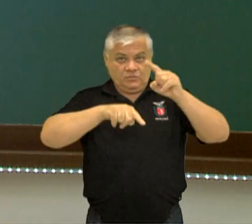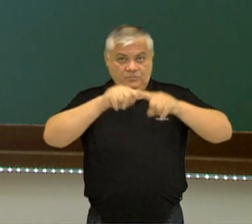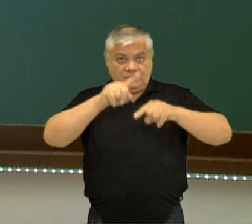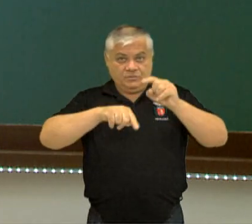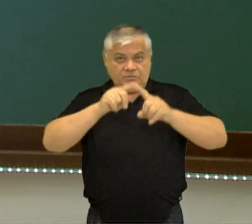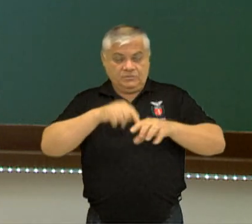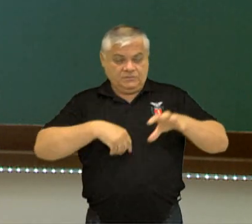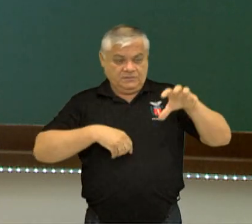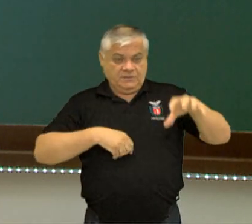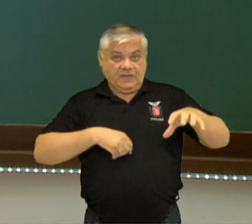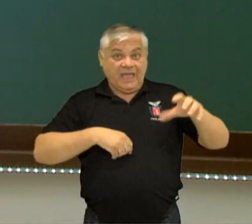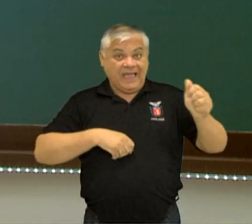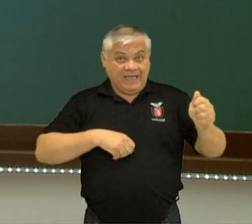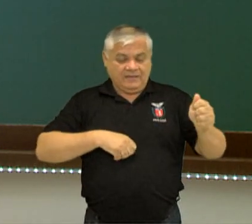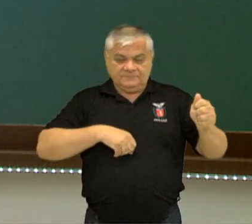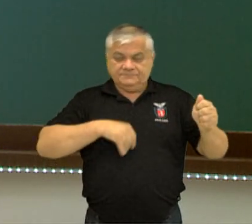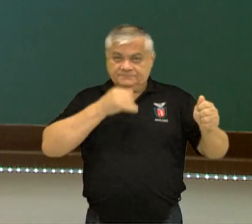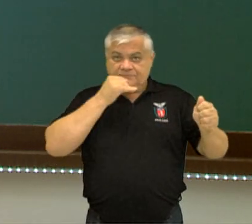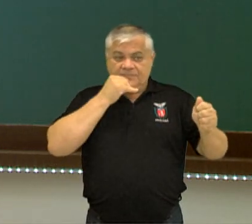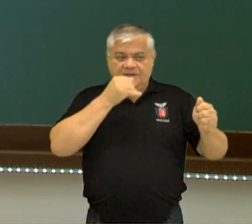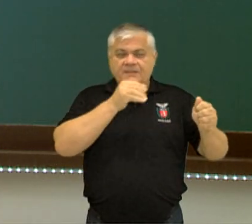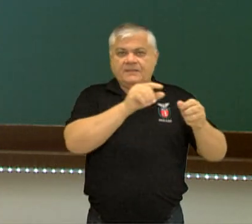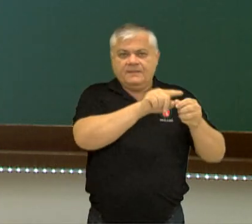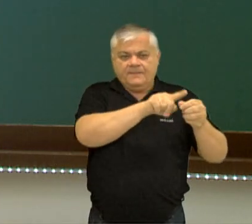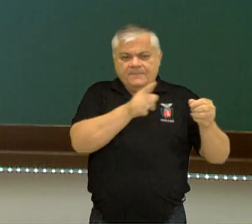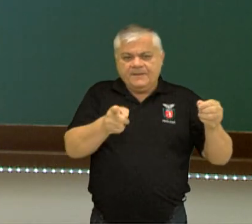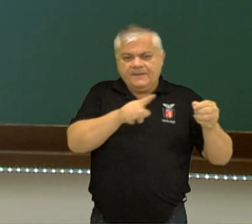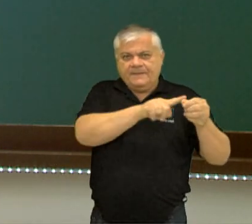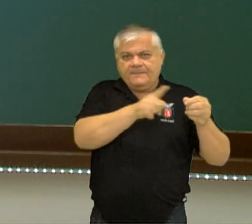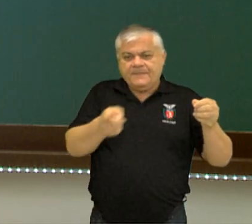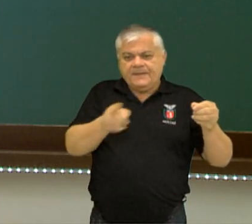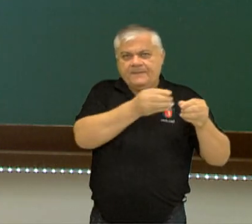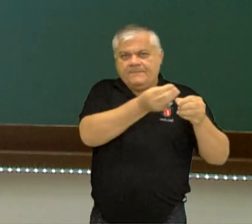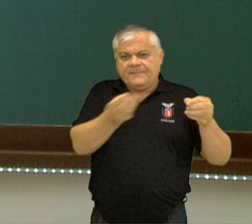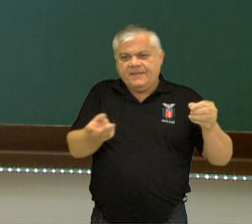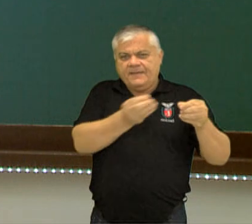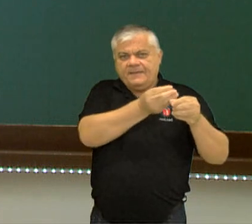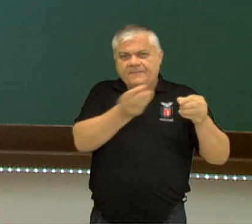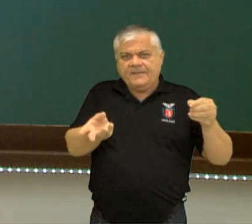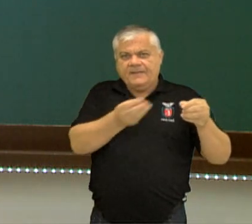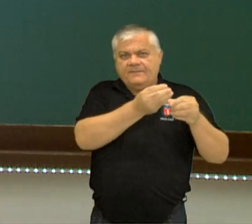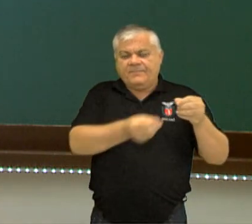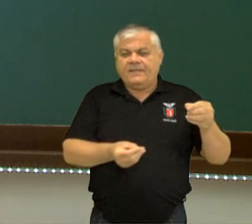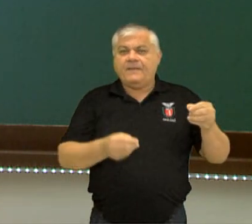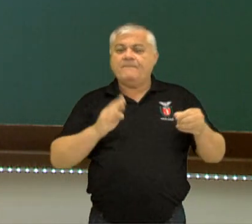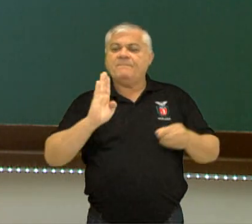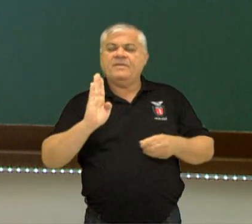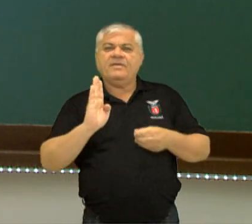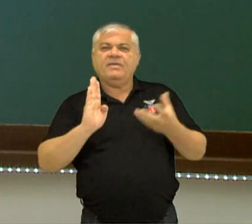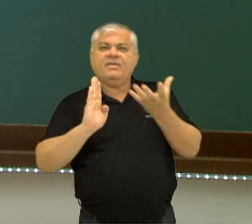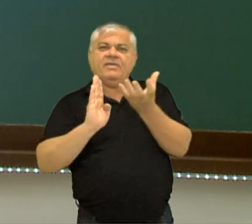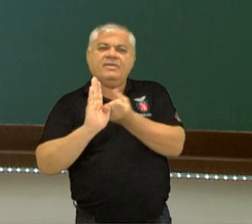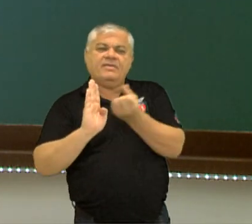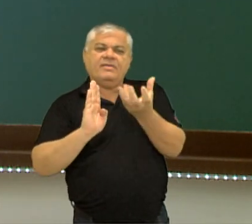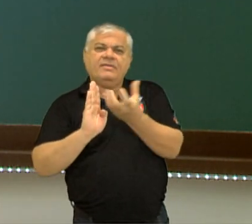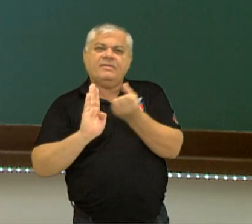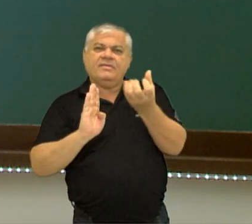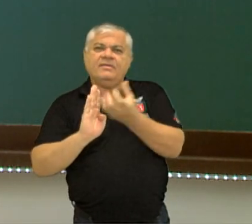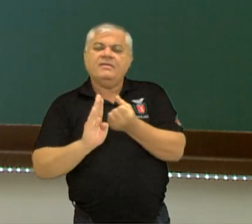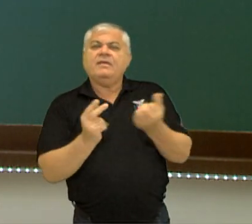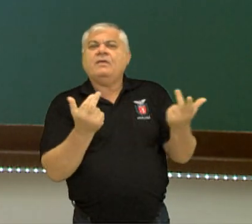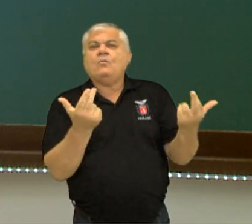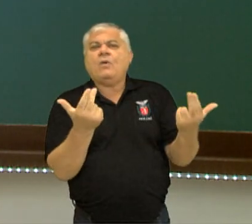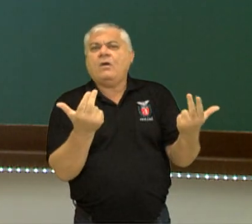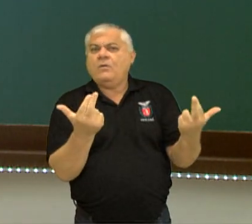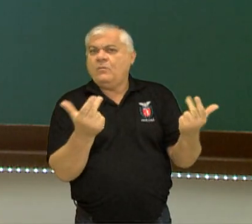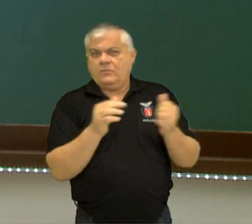calor que um corpo A perde é igual ao calor que um corpo B recebe. Basicamente assim, o que um perde, o outro